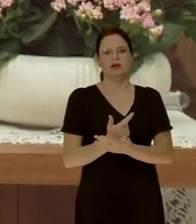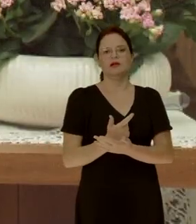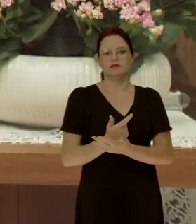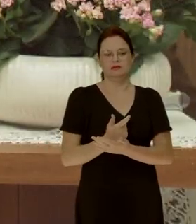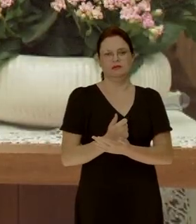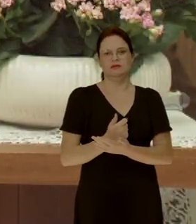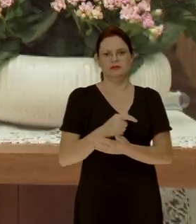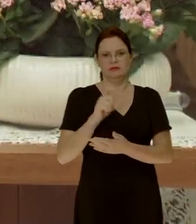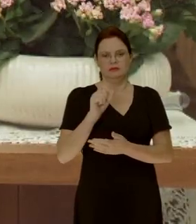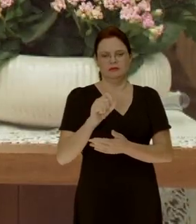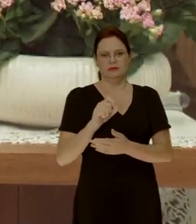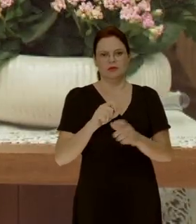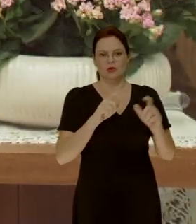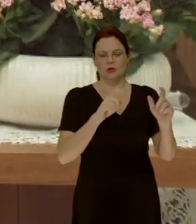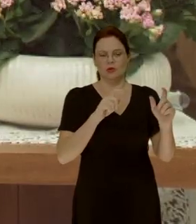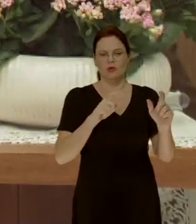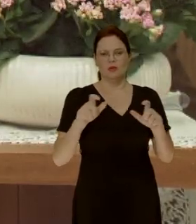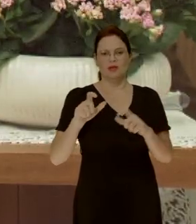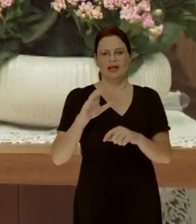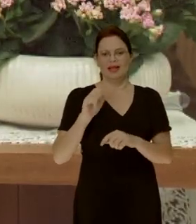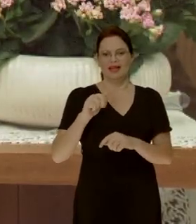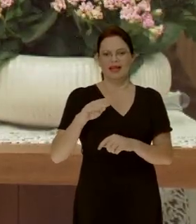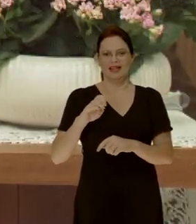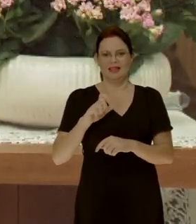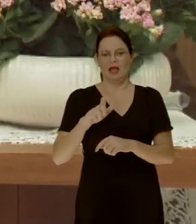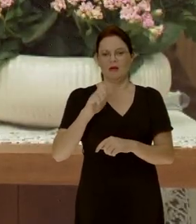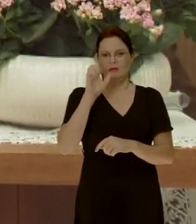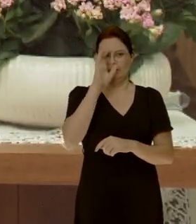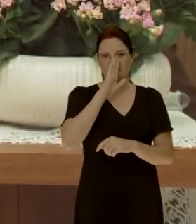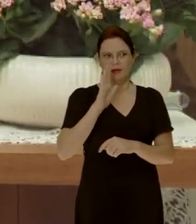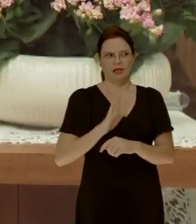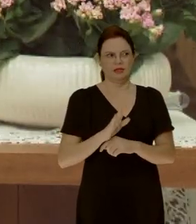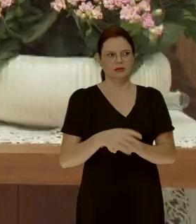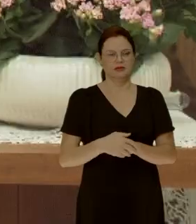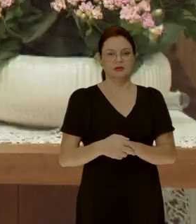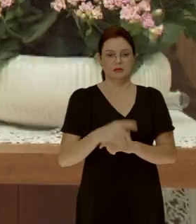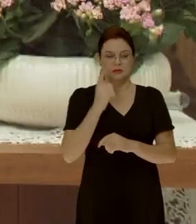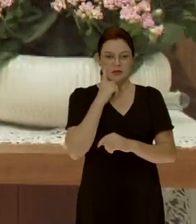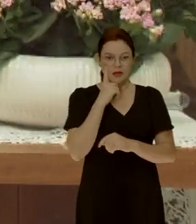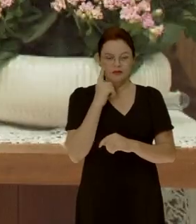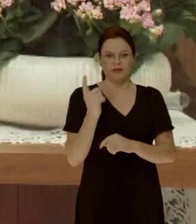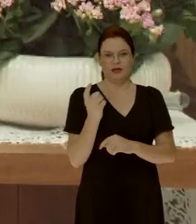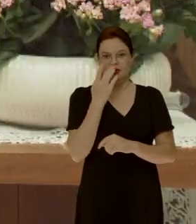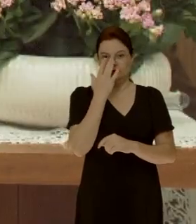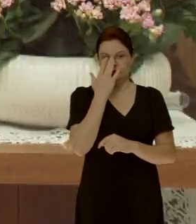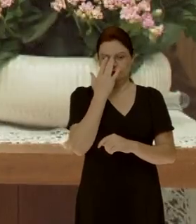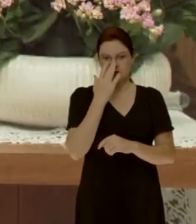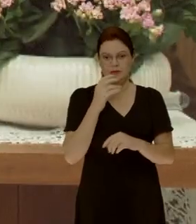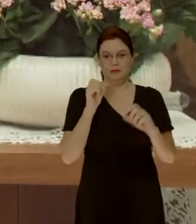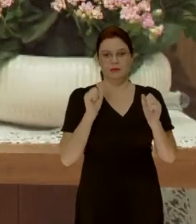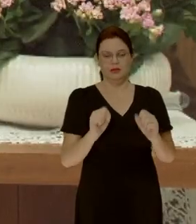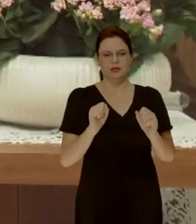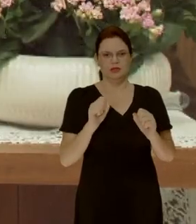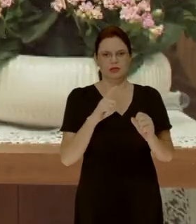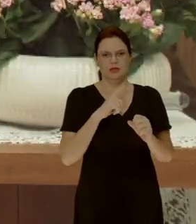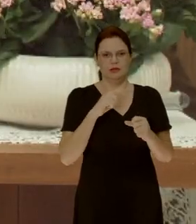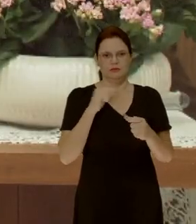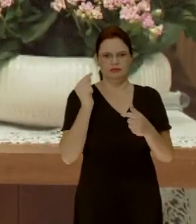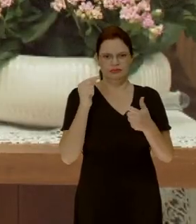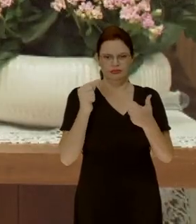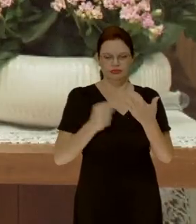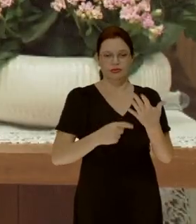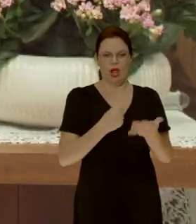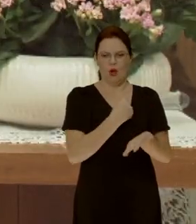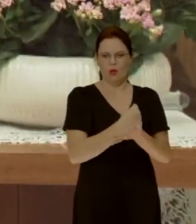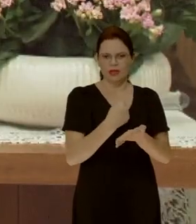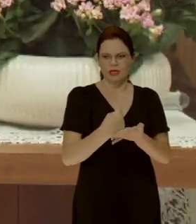63 milhões, quer dizer, de aberturas, diversos canais estão sendo contratados